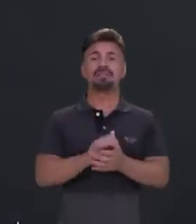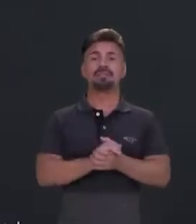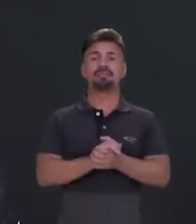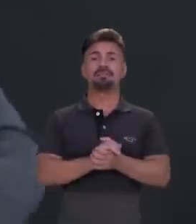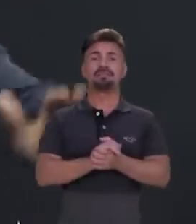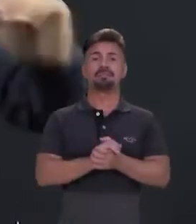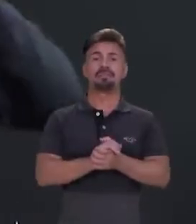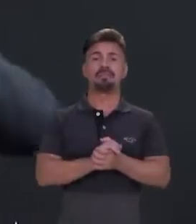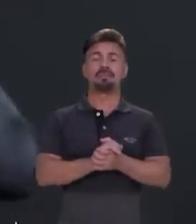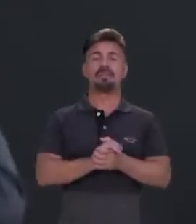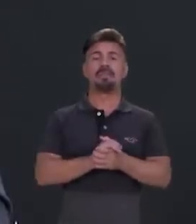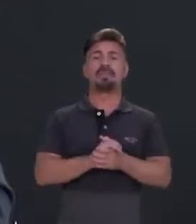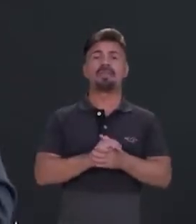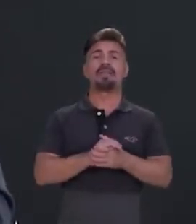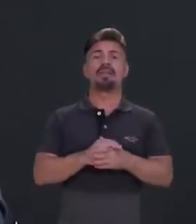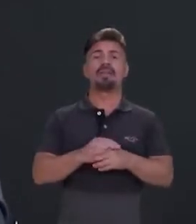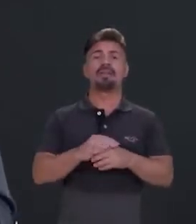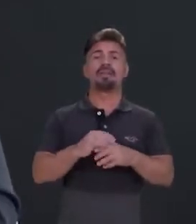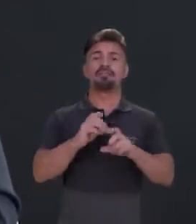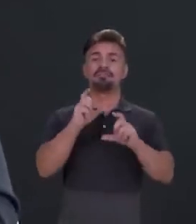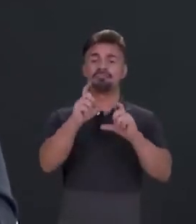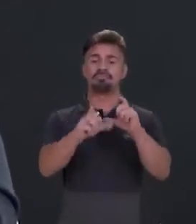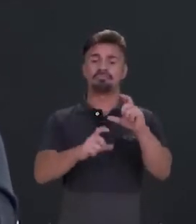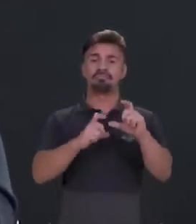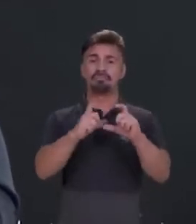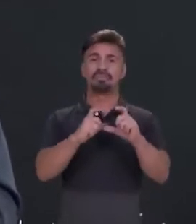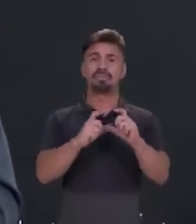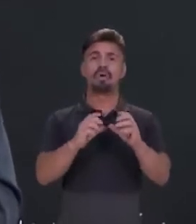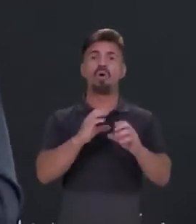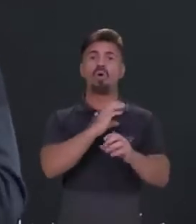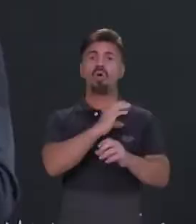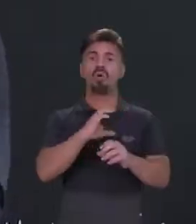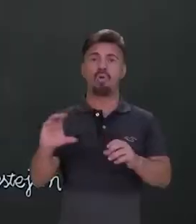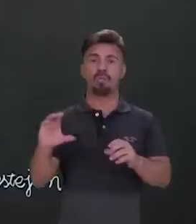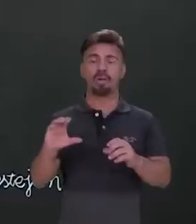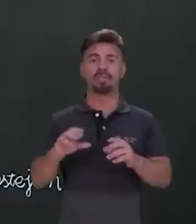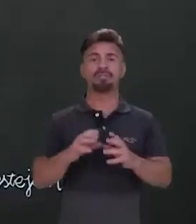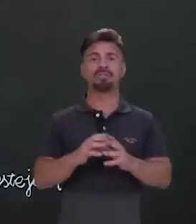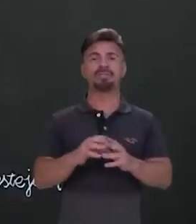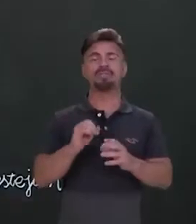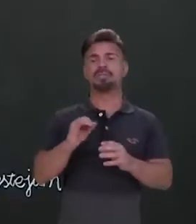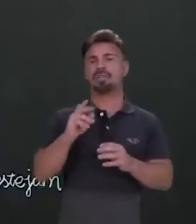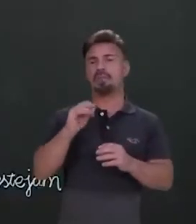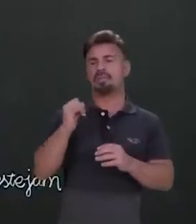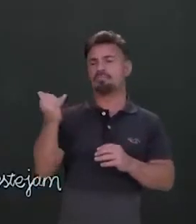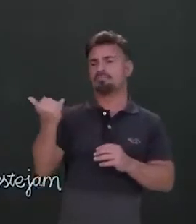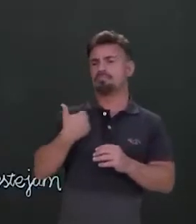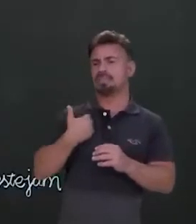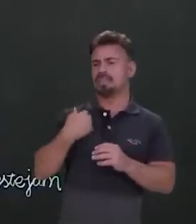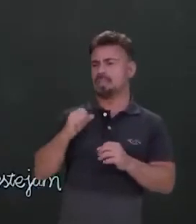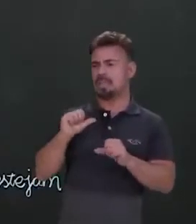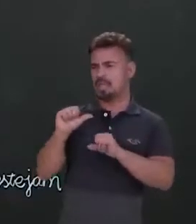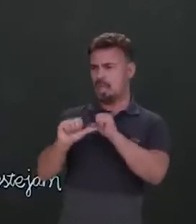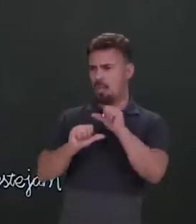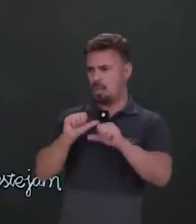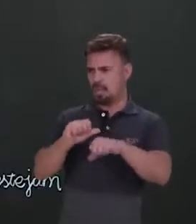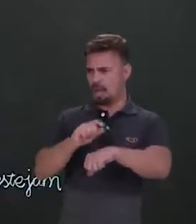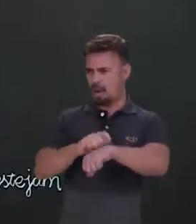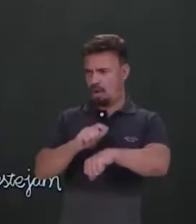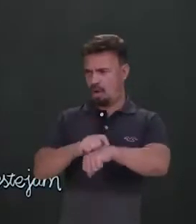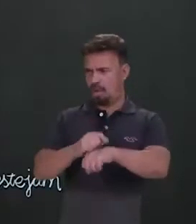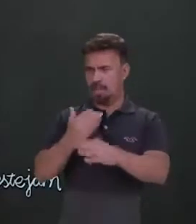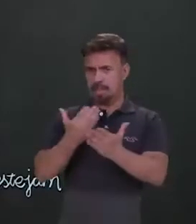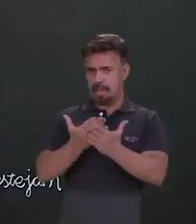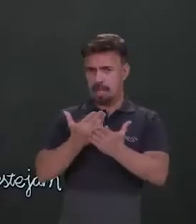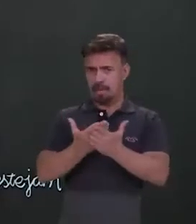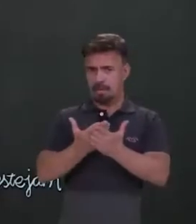vista semântico, para que esse período tenha um sentido completo. Se alguém vira para você e diz, se não mudar o horário das